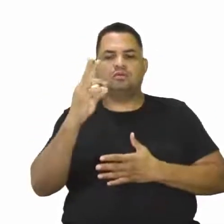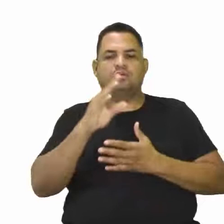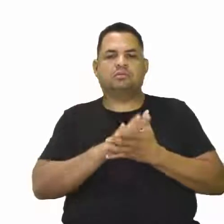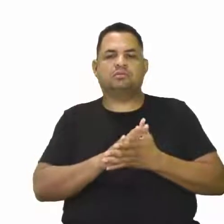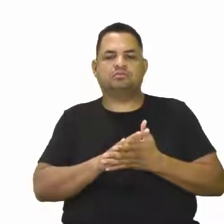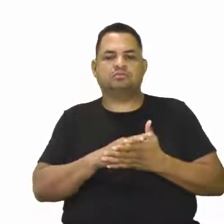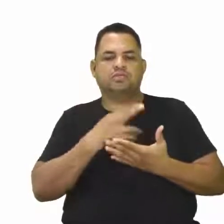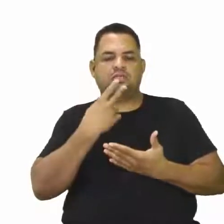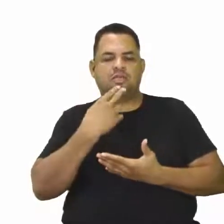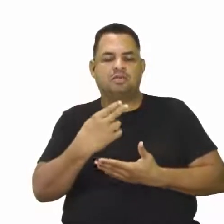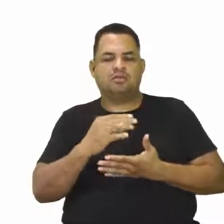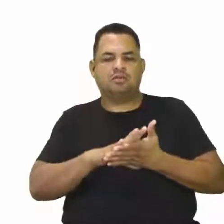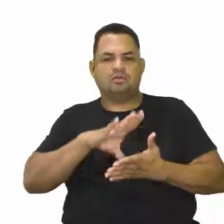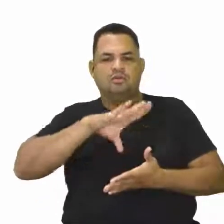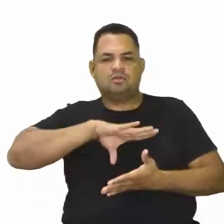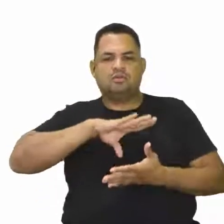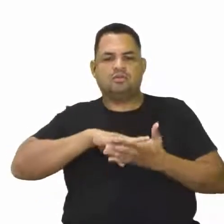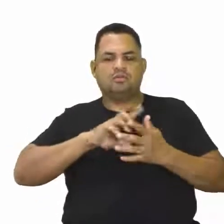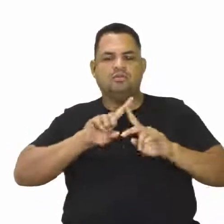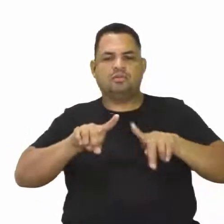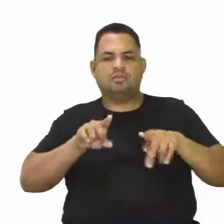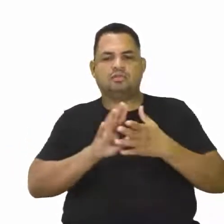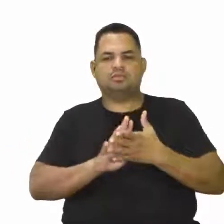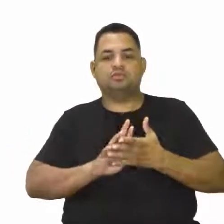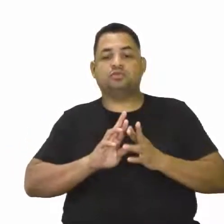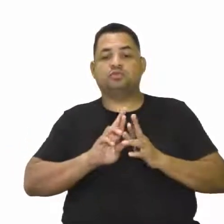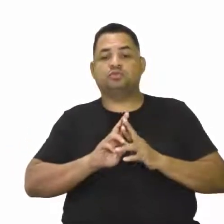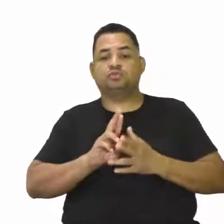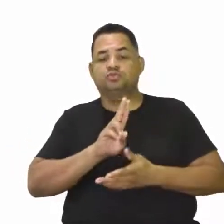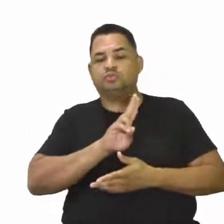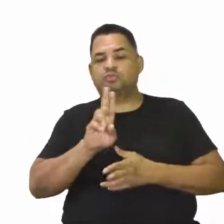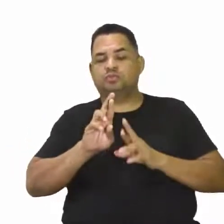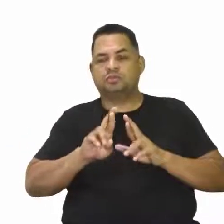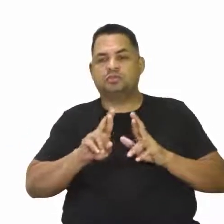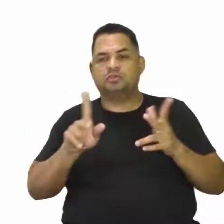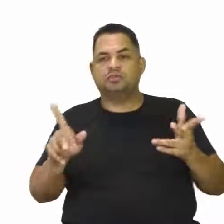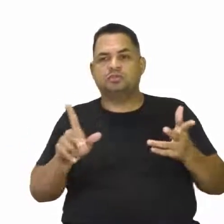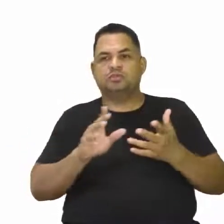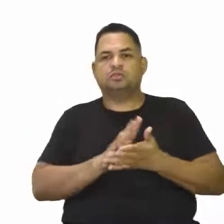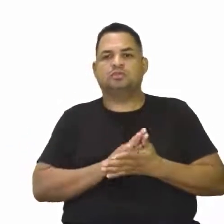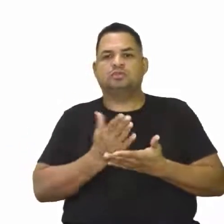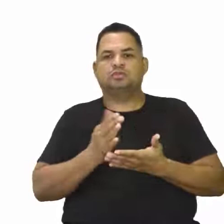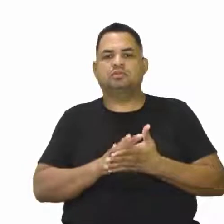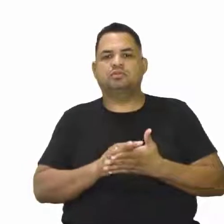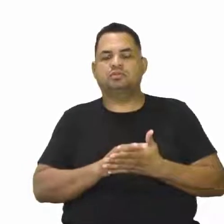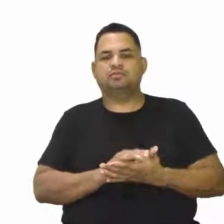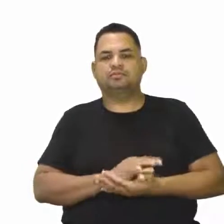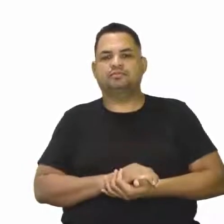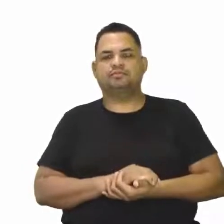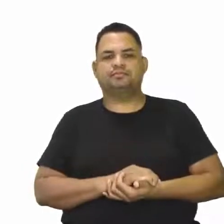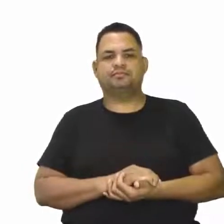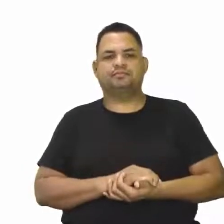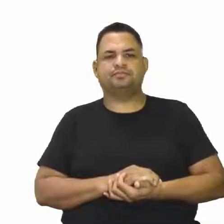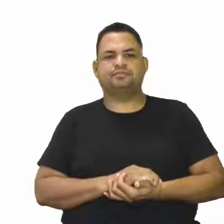língua portuguesa, mas os nomes são diferentes. Nós vamos ver agora na distribuição